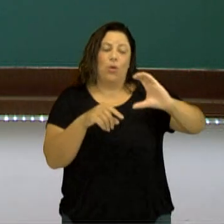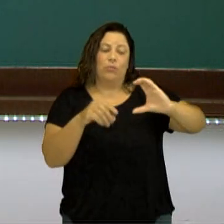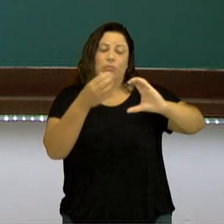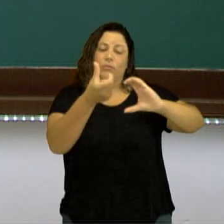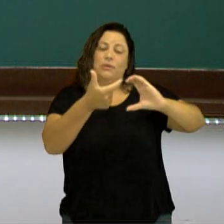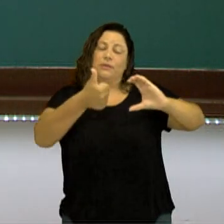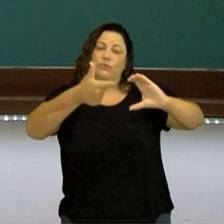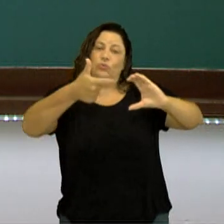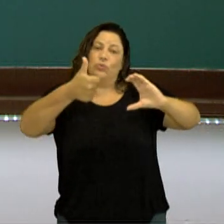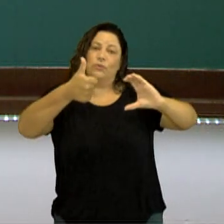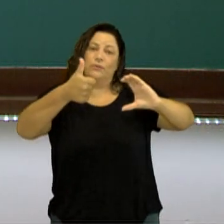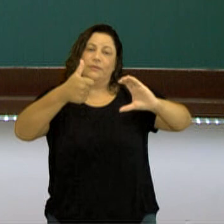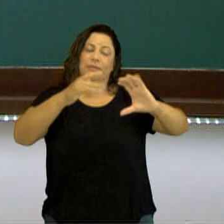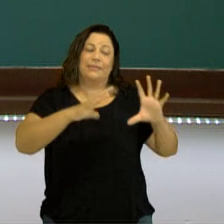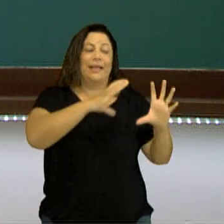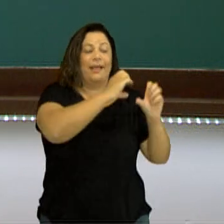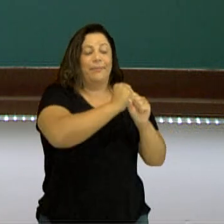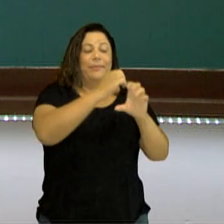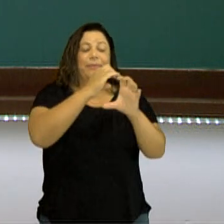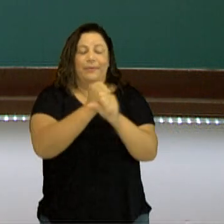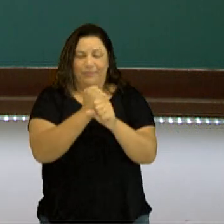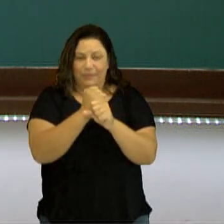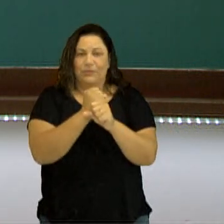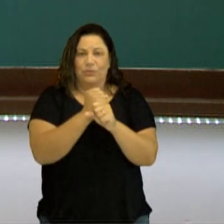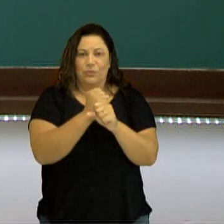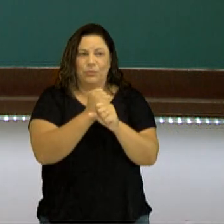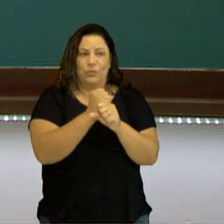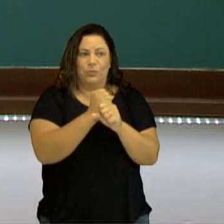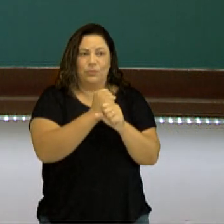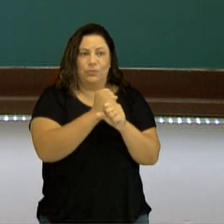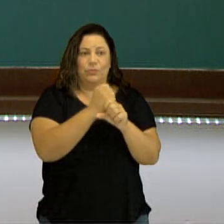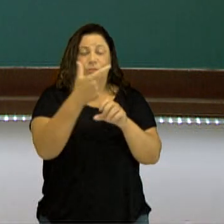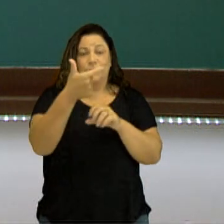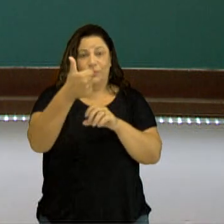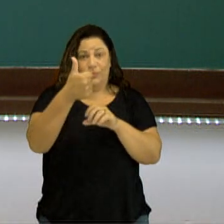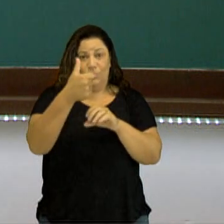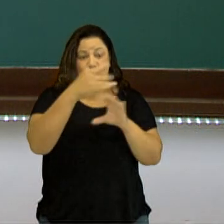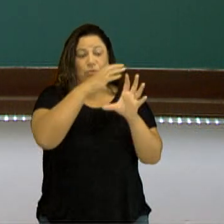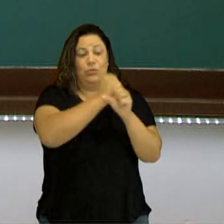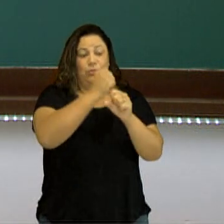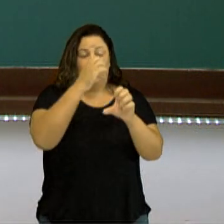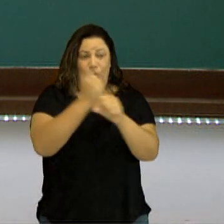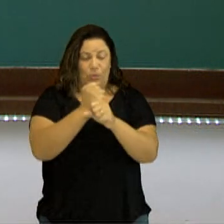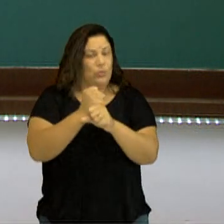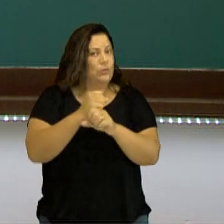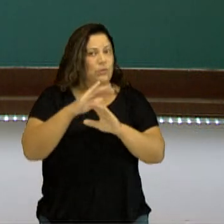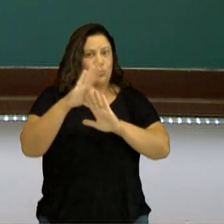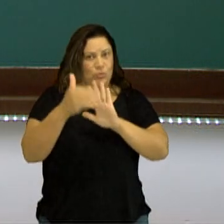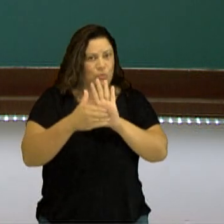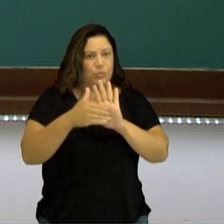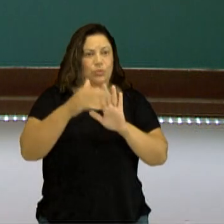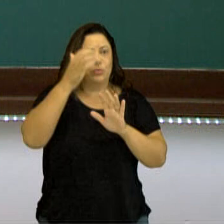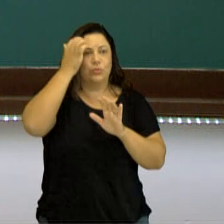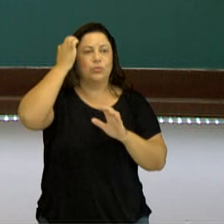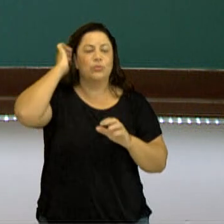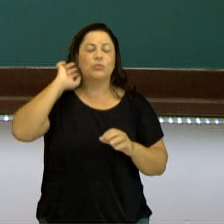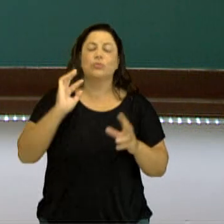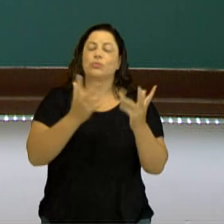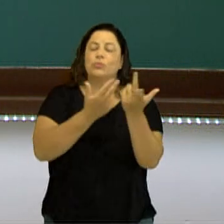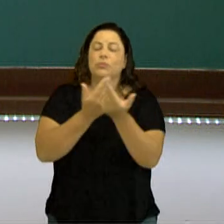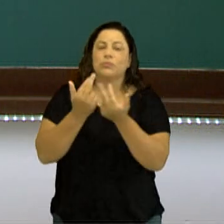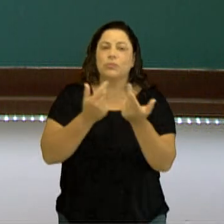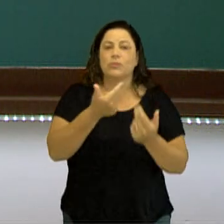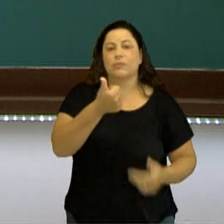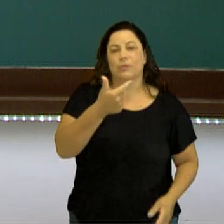massa. É quando eu somei prótons e nêutrons, tudo que está lá dentro do núcleo. A soma de prótons e nêutrons do carbono é igual a